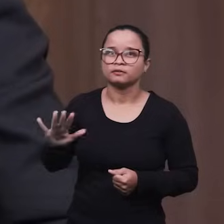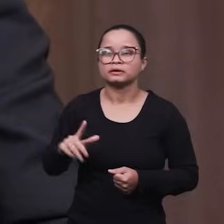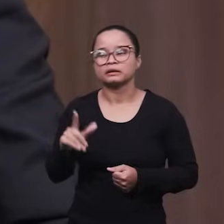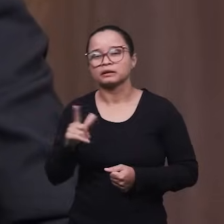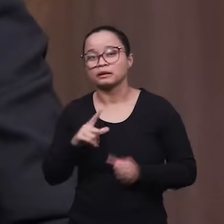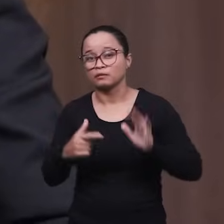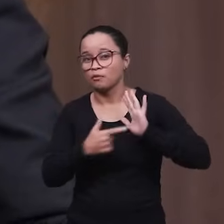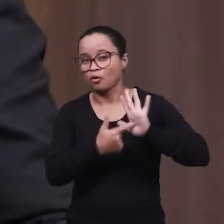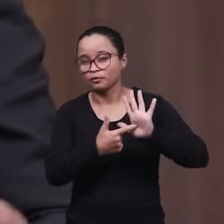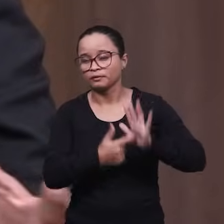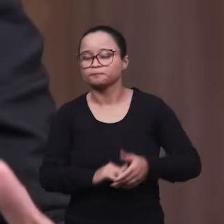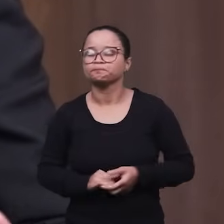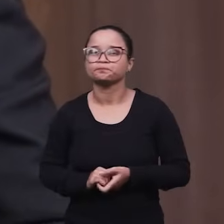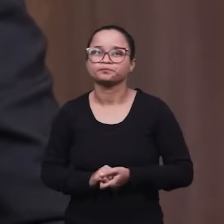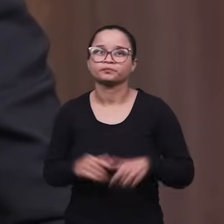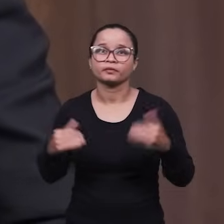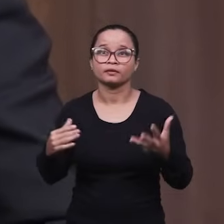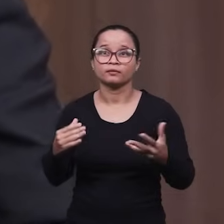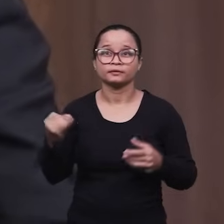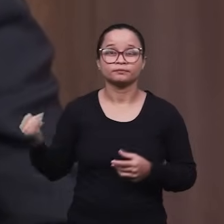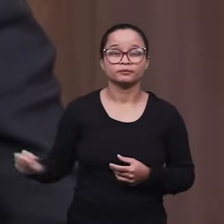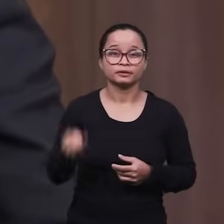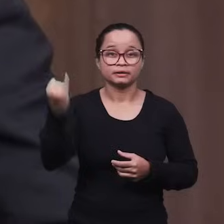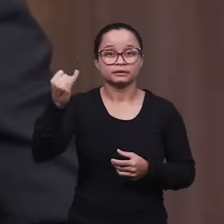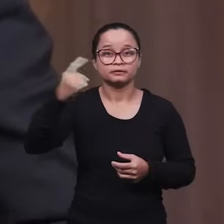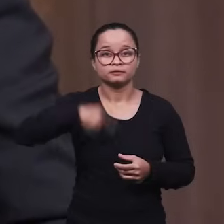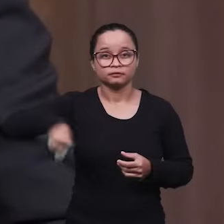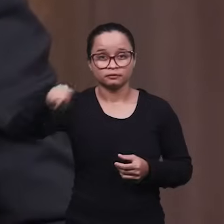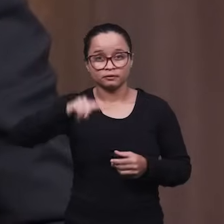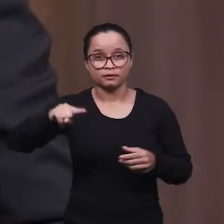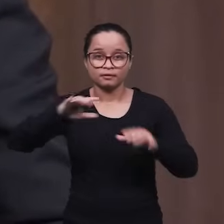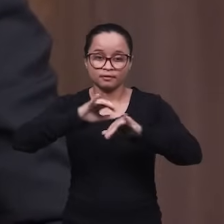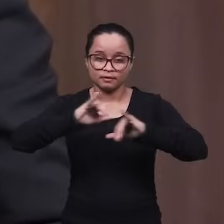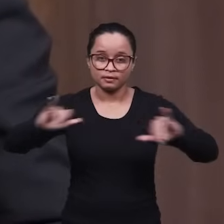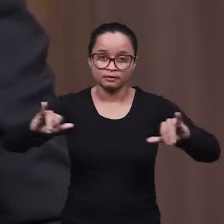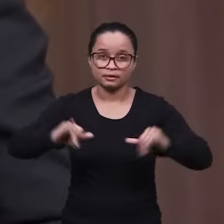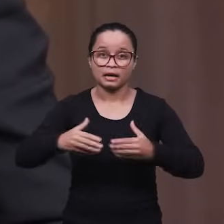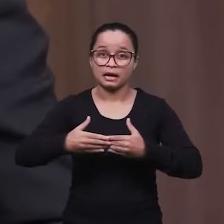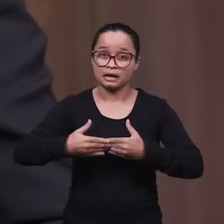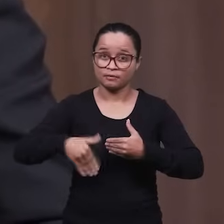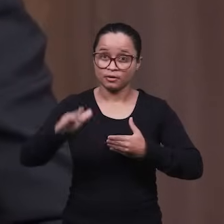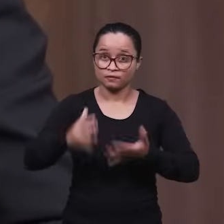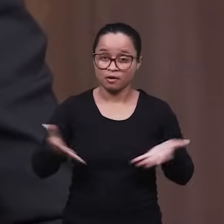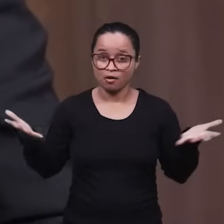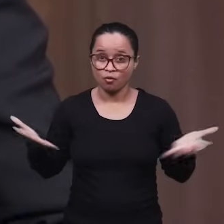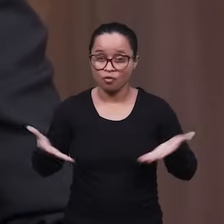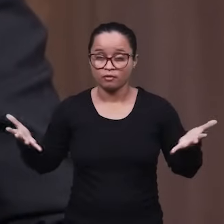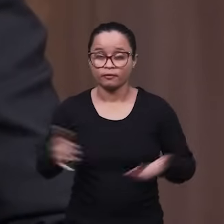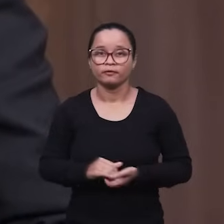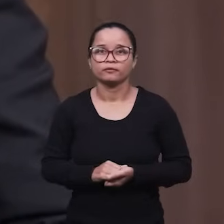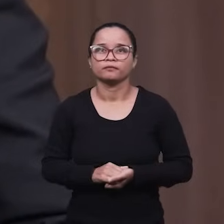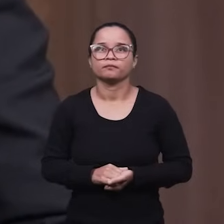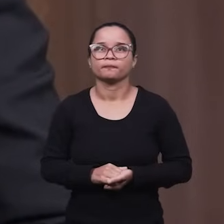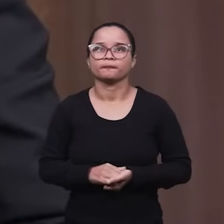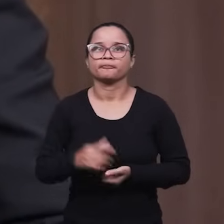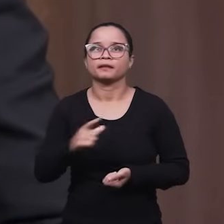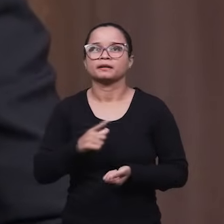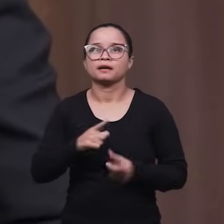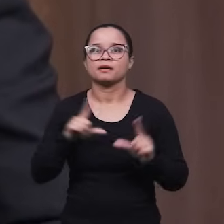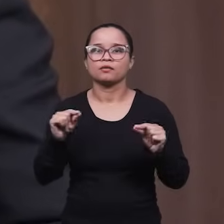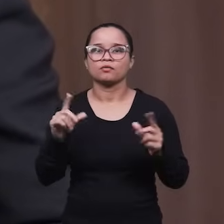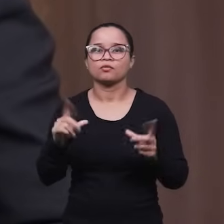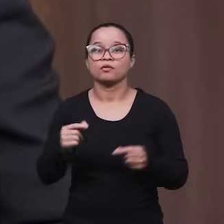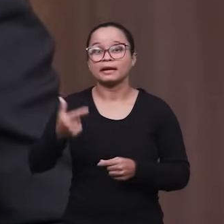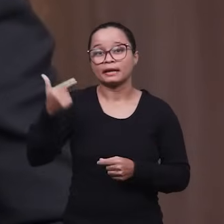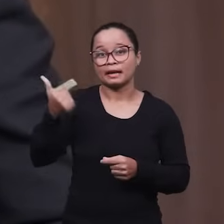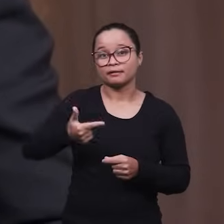que vão demonstrar. Mas é importante nós dizermos que, a partir deste momento, se dá início à